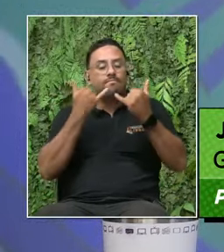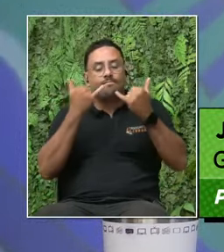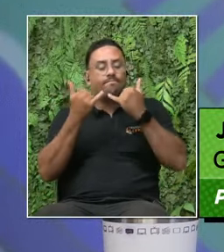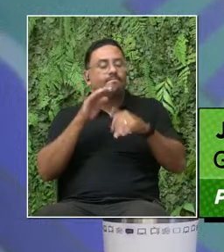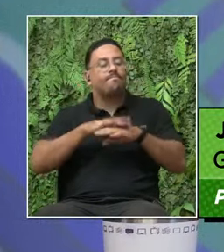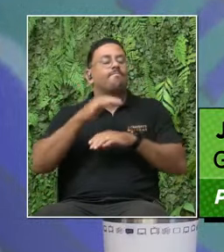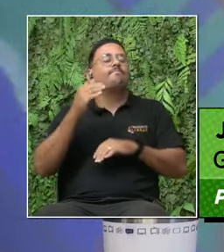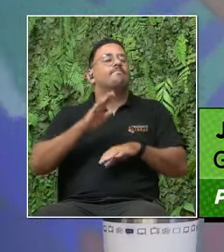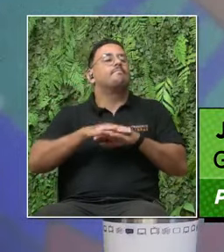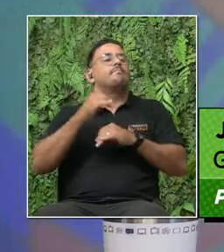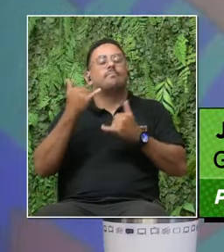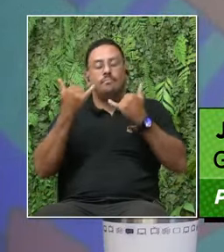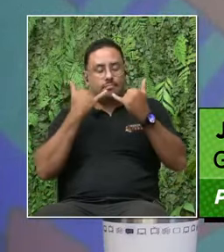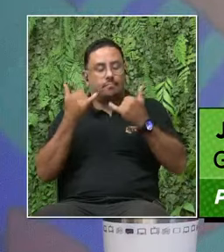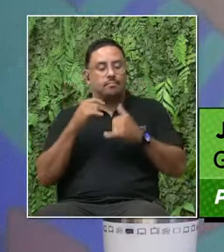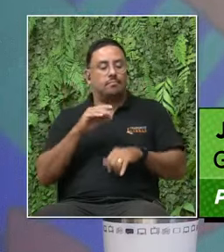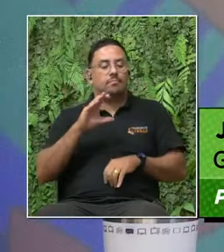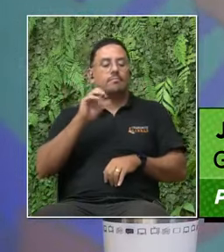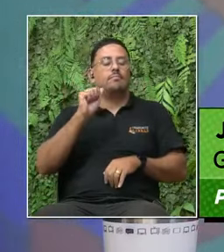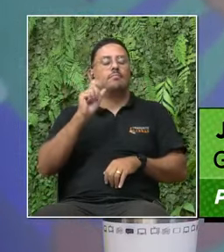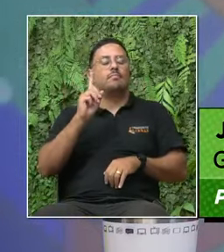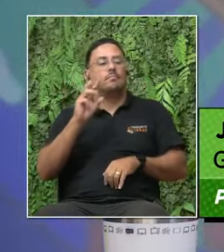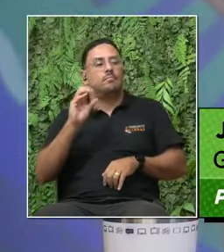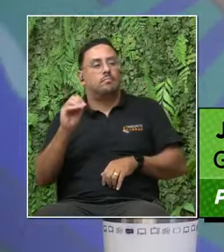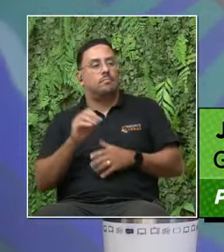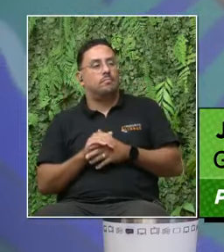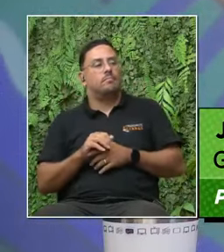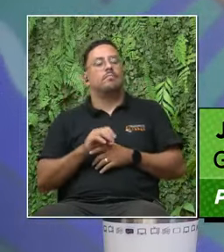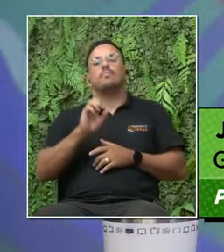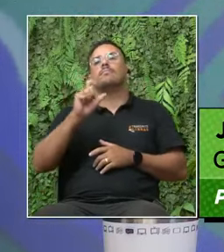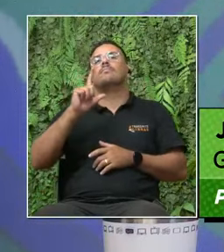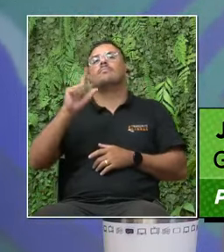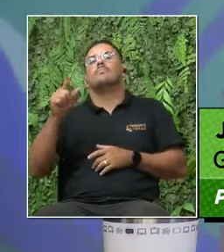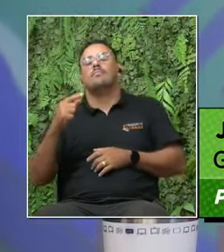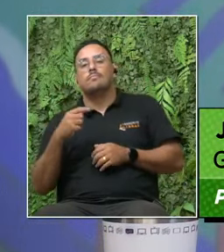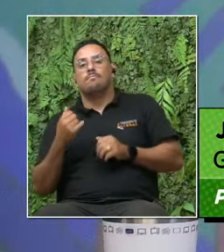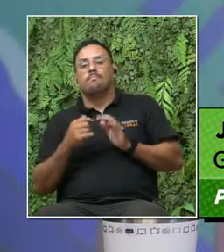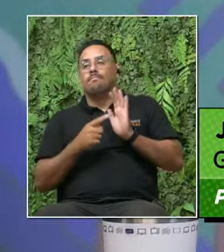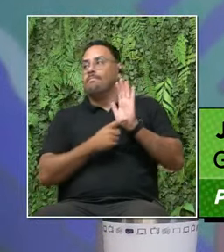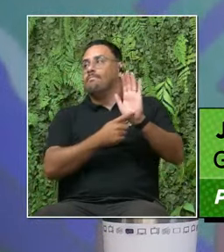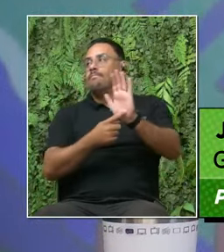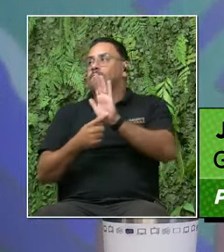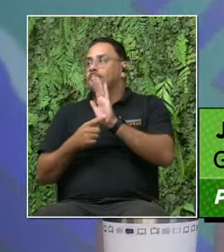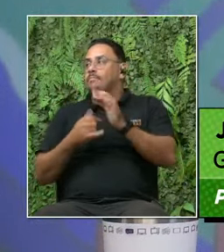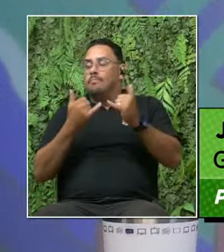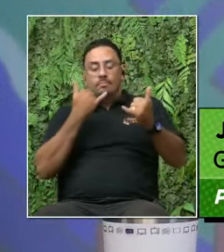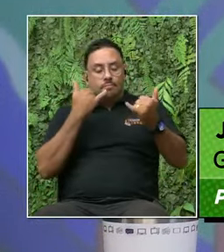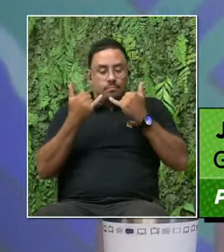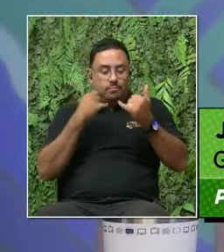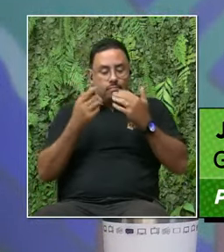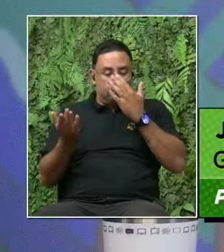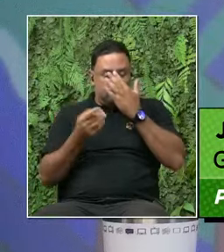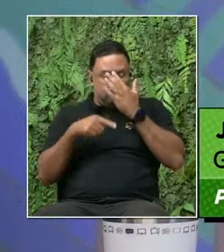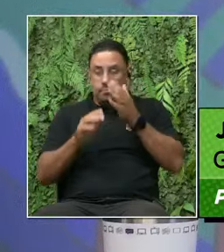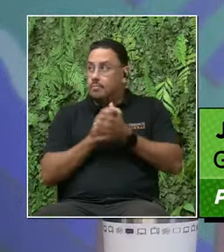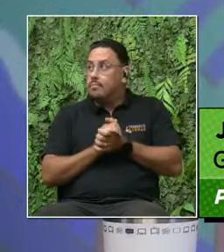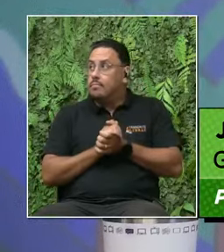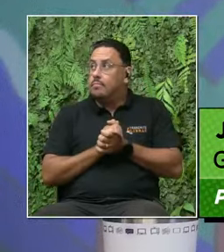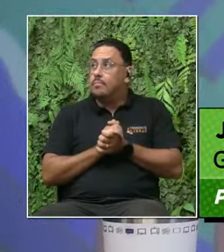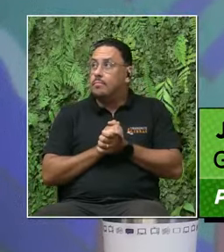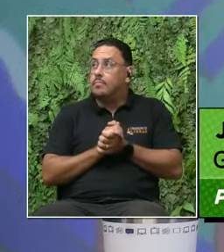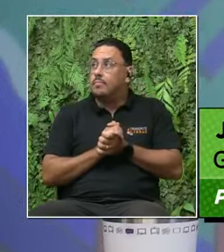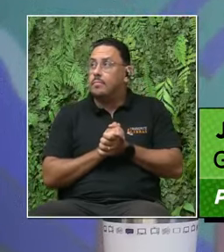ninguém mais bem informado sobre o cruzeiro do que Adroaldo Leal né para trazer informações pra gente daqui a pouco ele vai